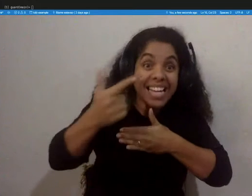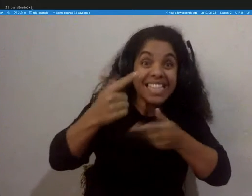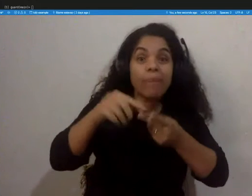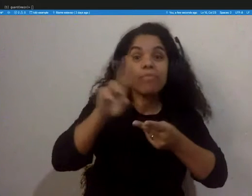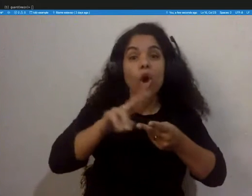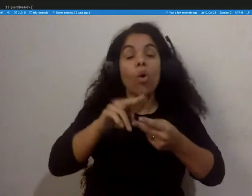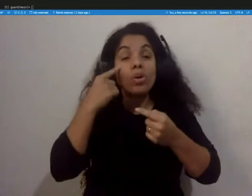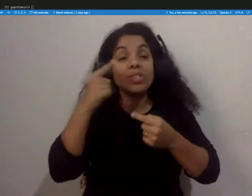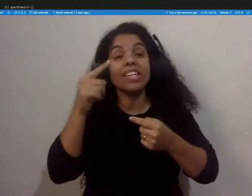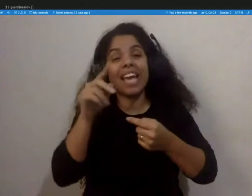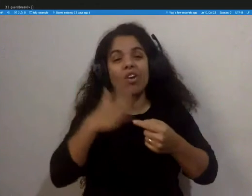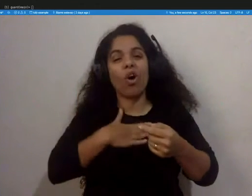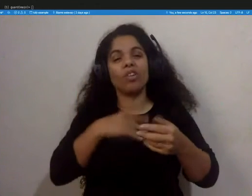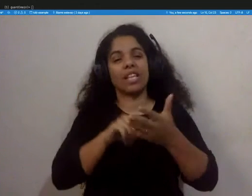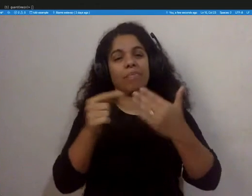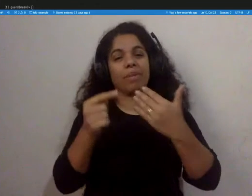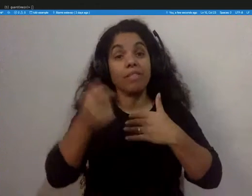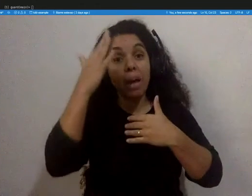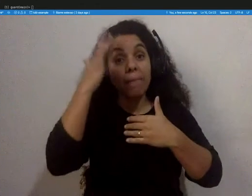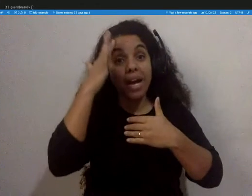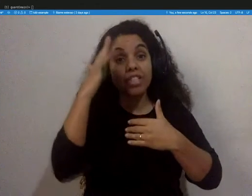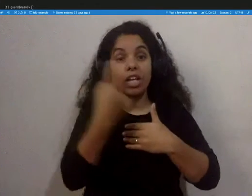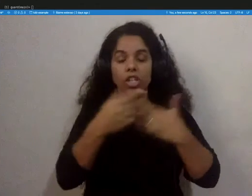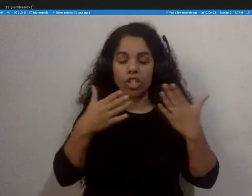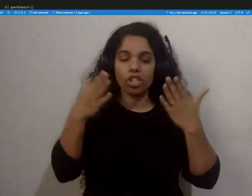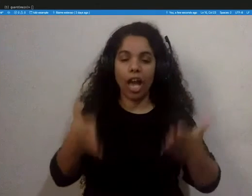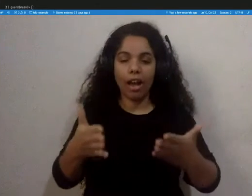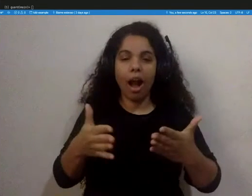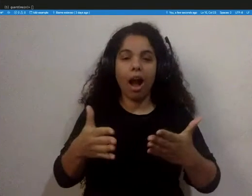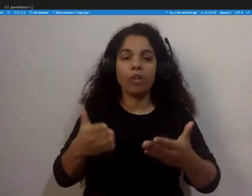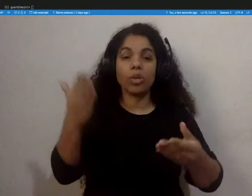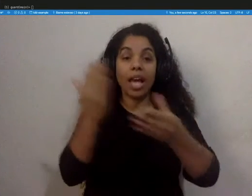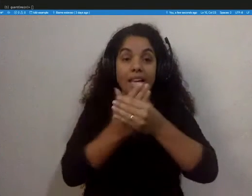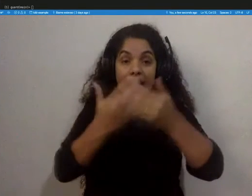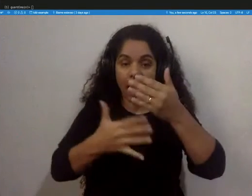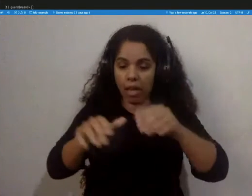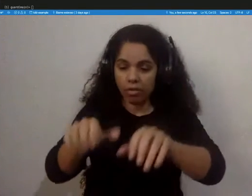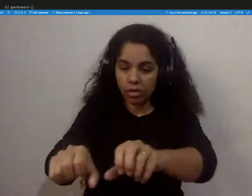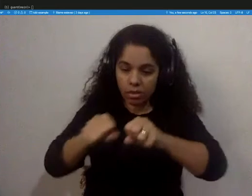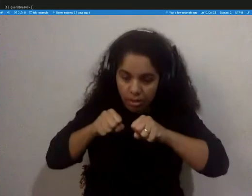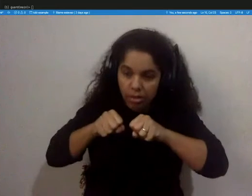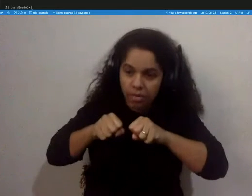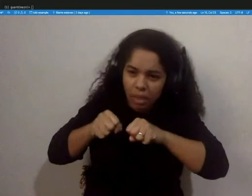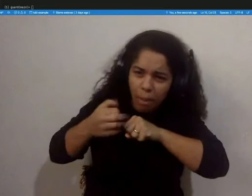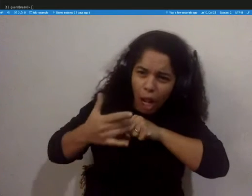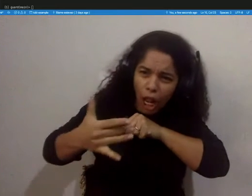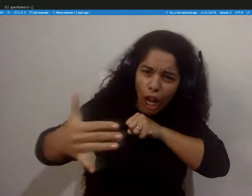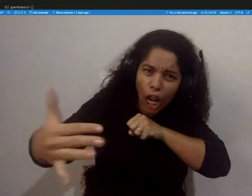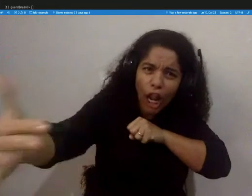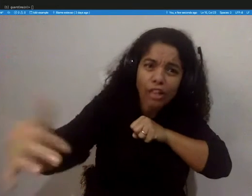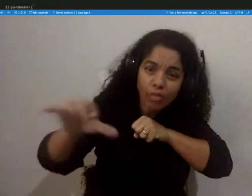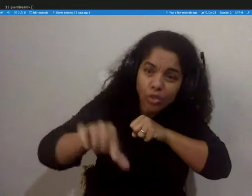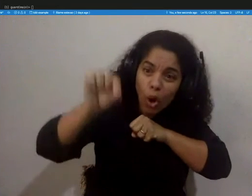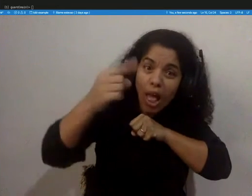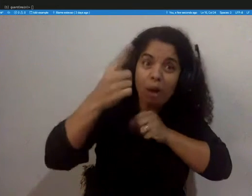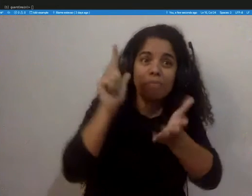porque ela me ajuda a ver. Imagina como se fosse a gente chegando nesse arquivo físico, abrindo, tirando um papel. Então, na hora que eu for fazer,